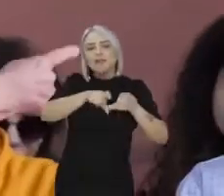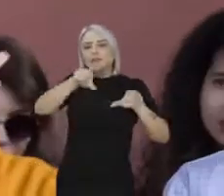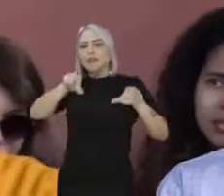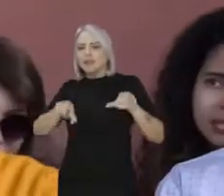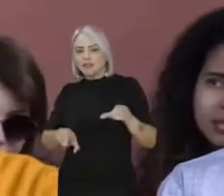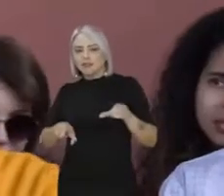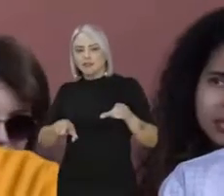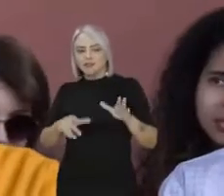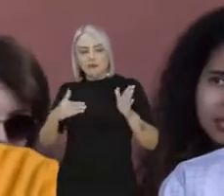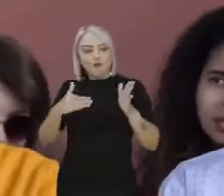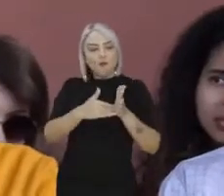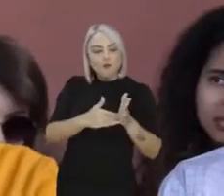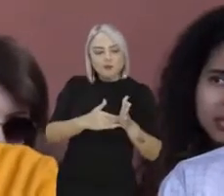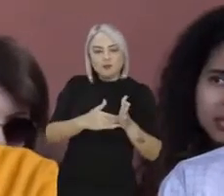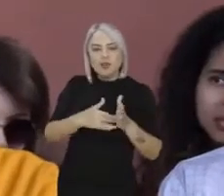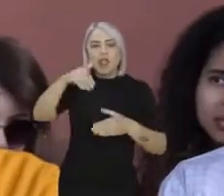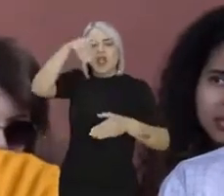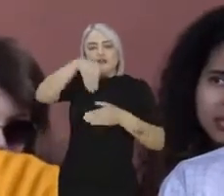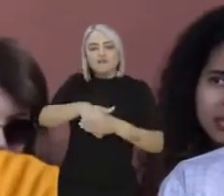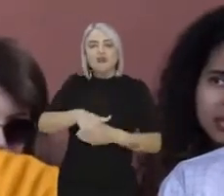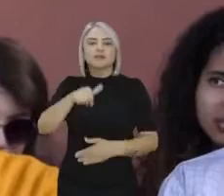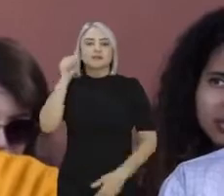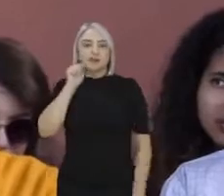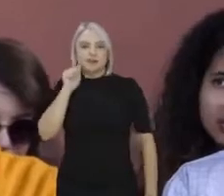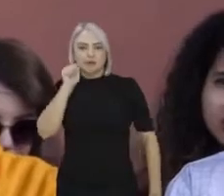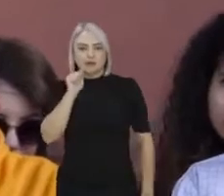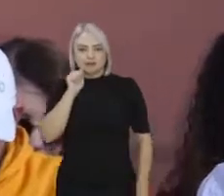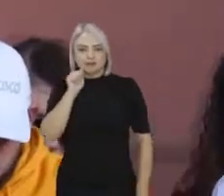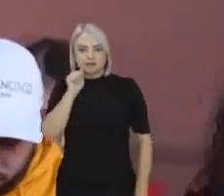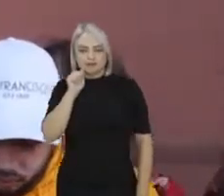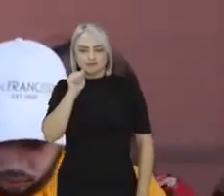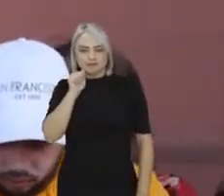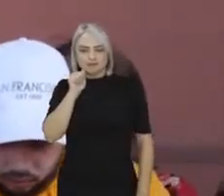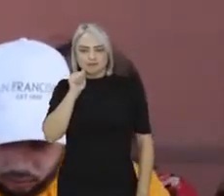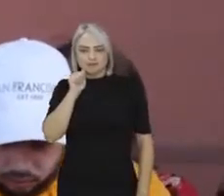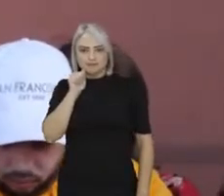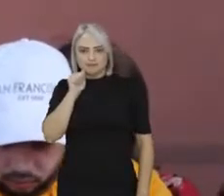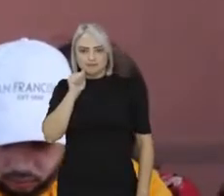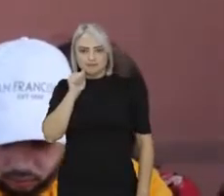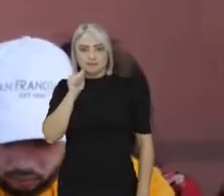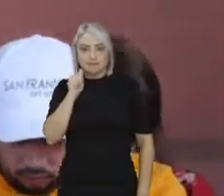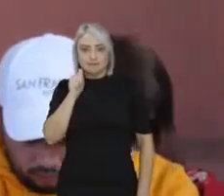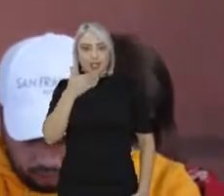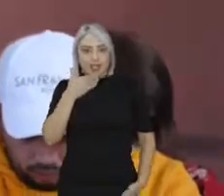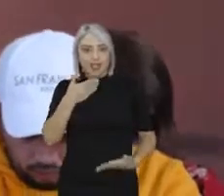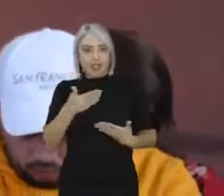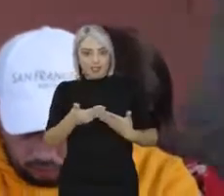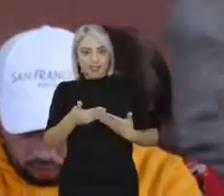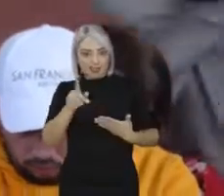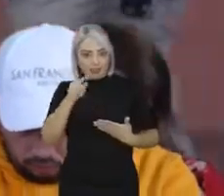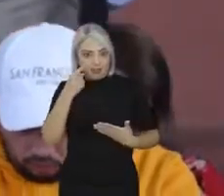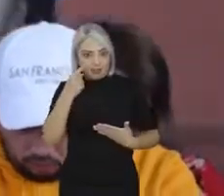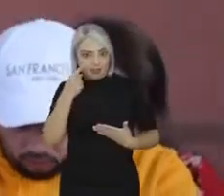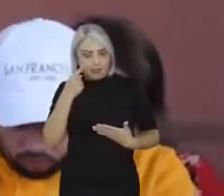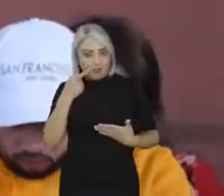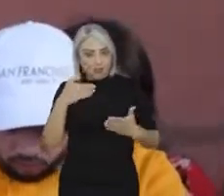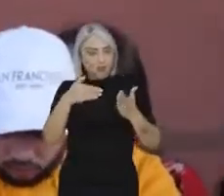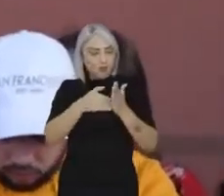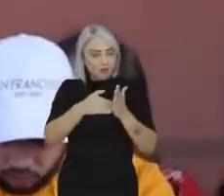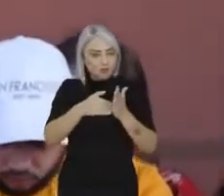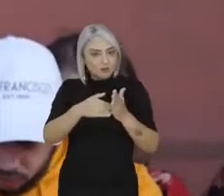o voto da mulher. E, pasmem, foi o último país a ter uma universidade.